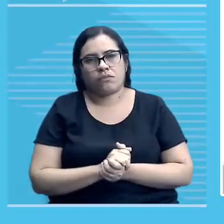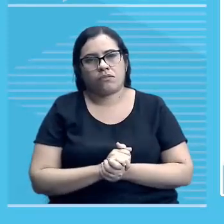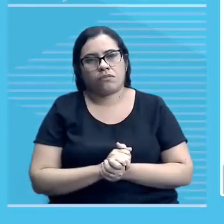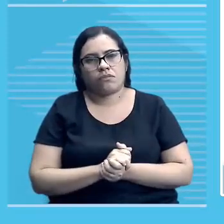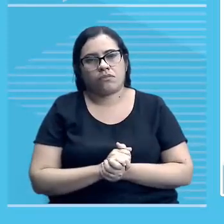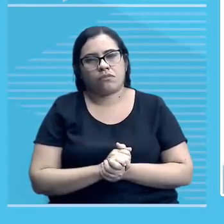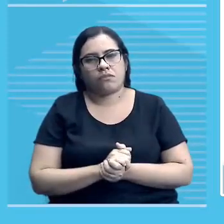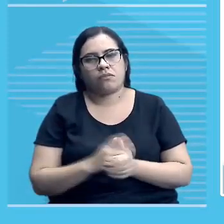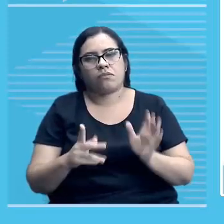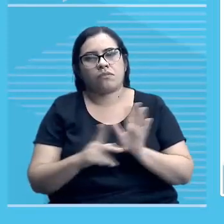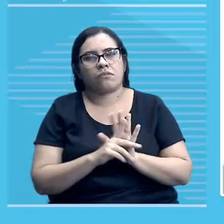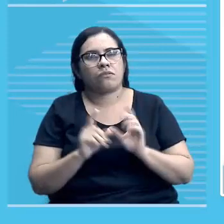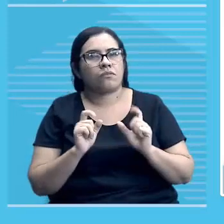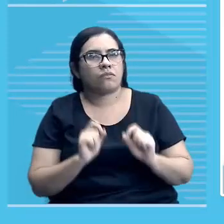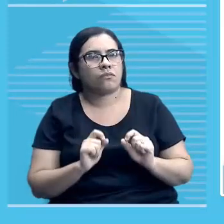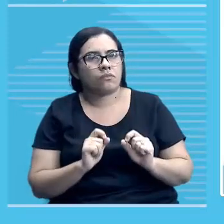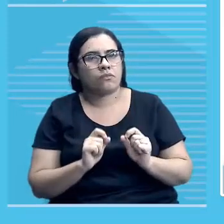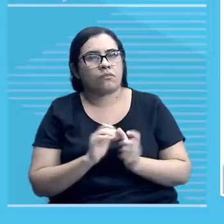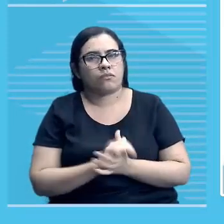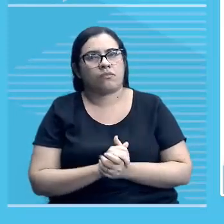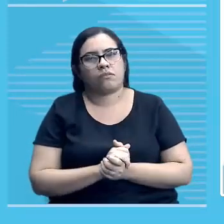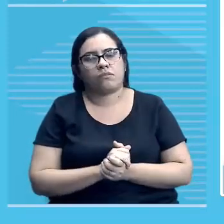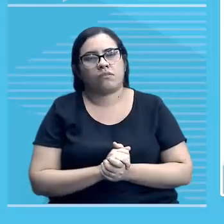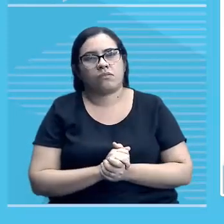nessas condições,